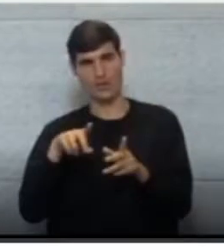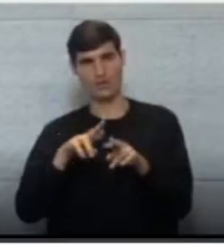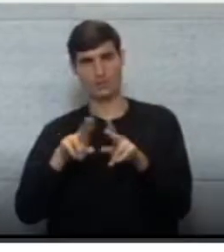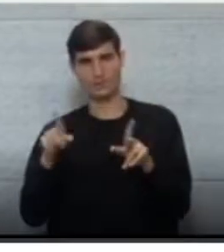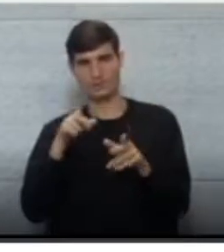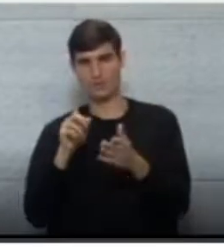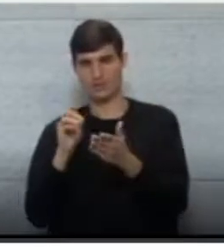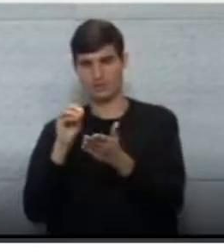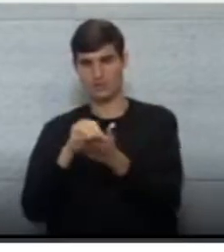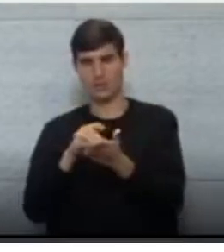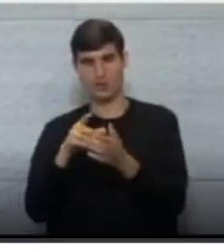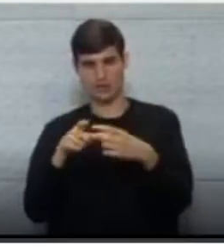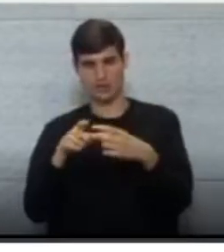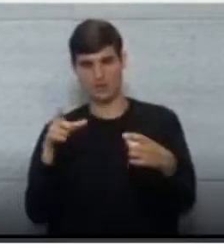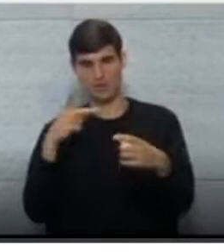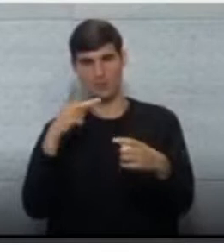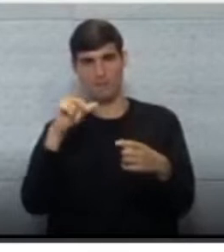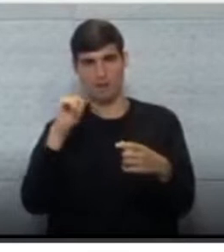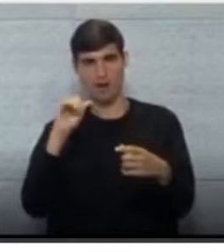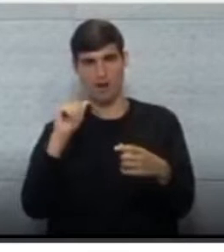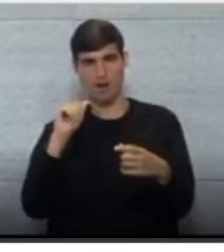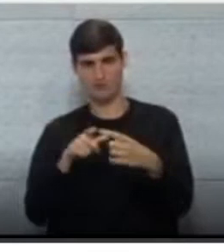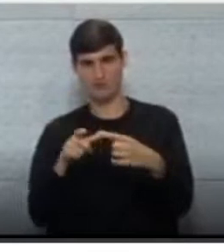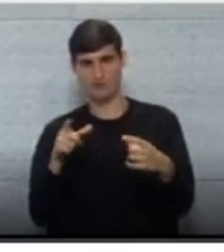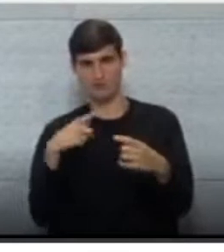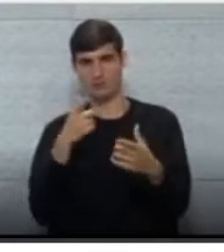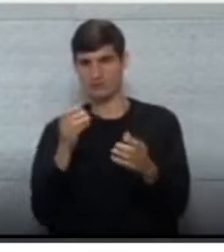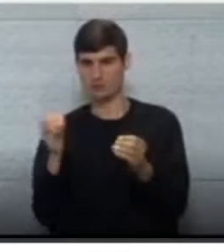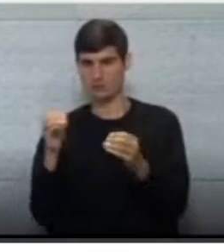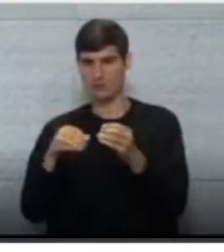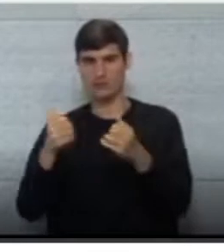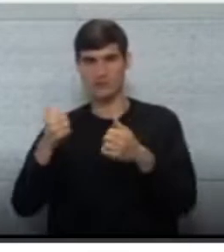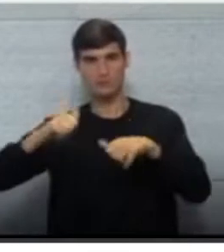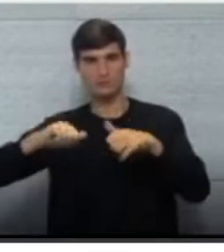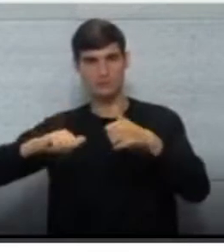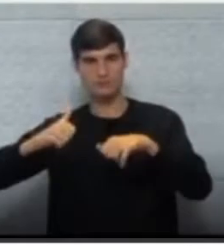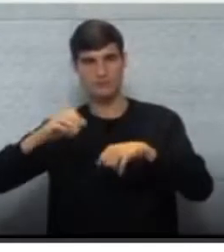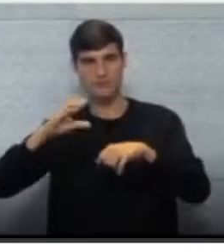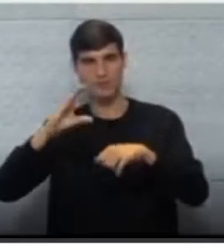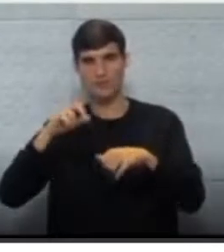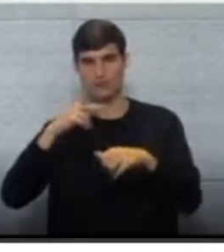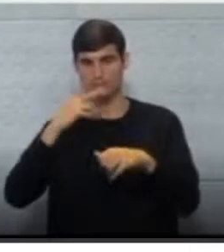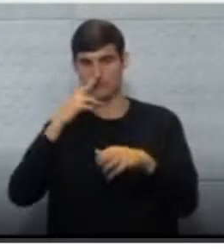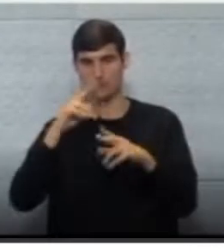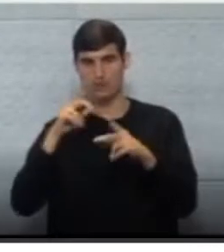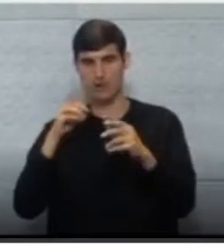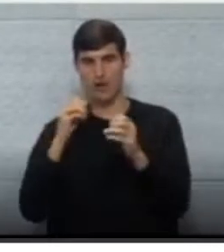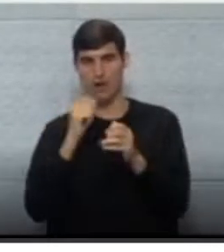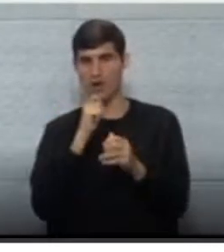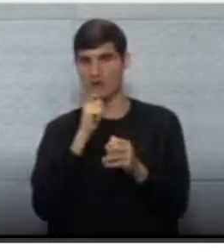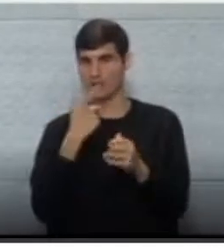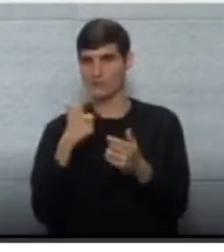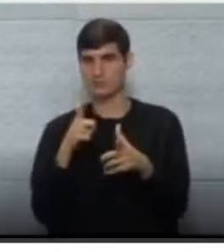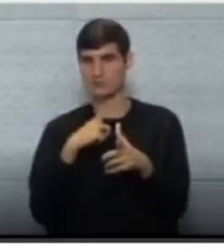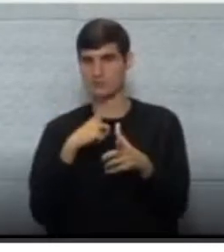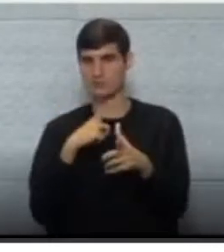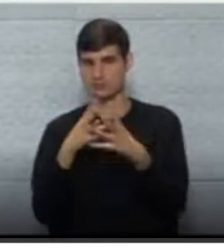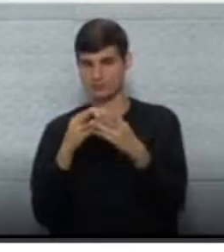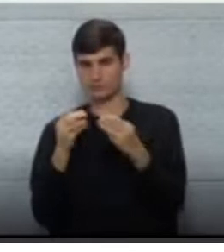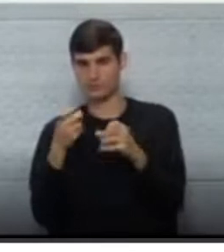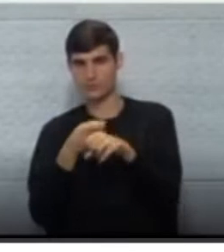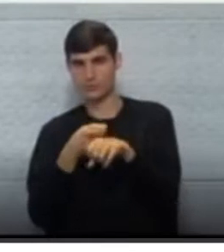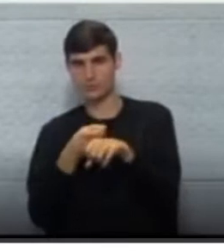na placa e aí a gente joga o meio líquido, sem que tenha solidificado ainda. Então, o agar,